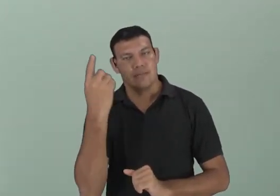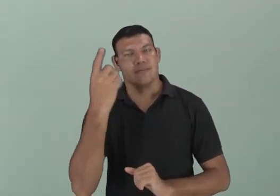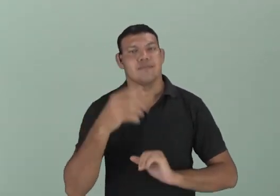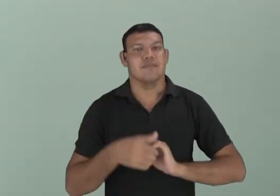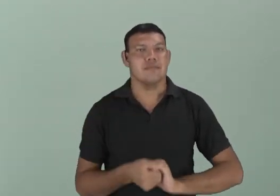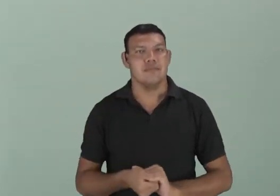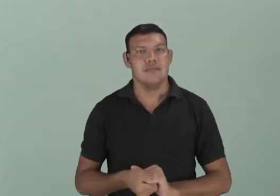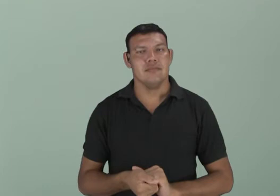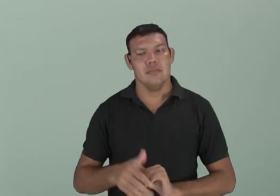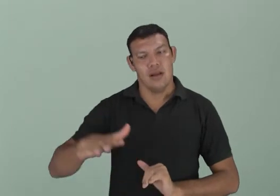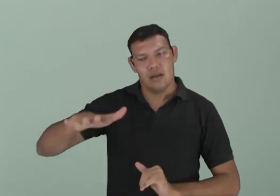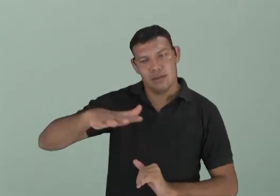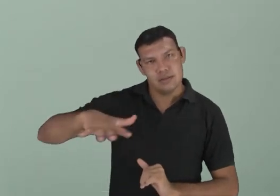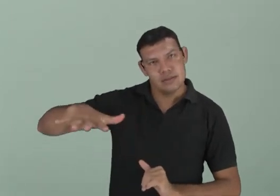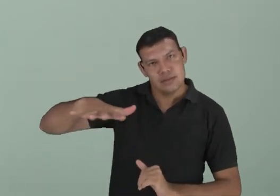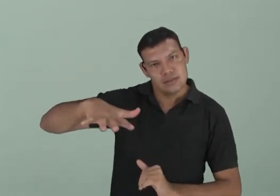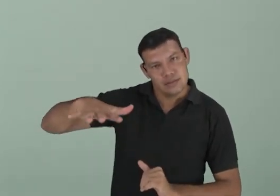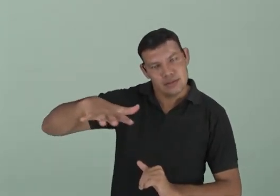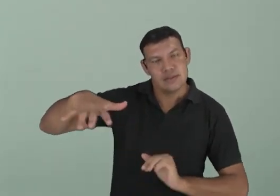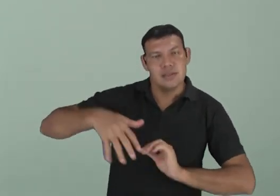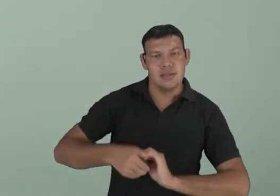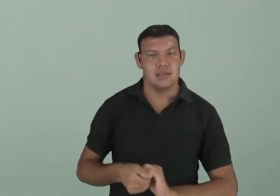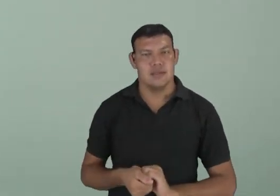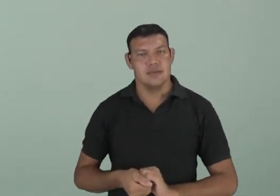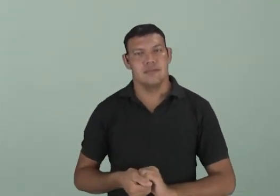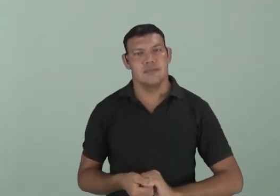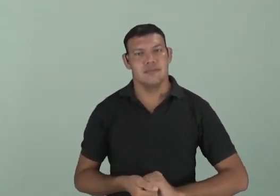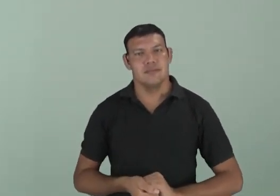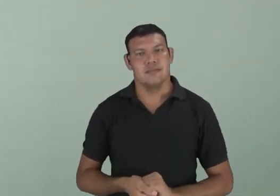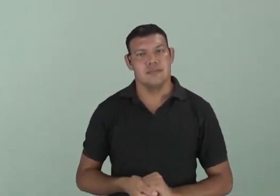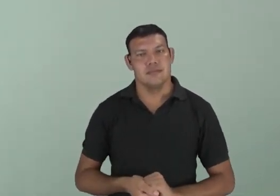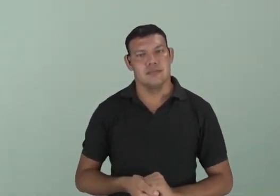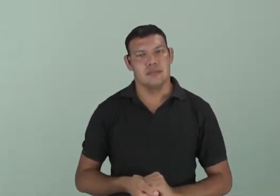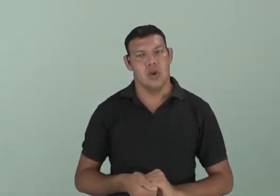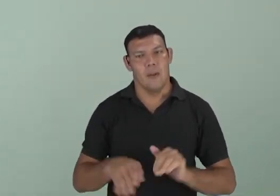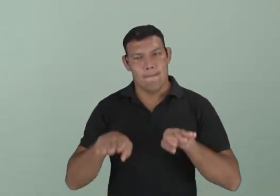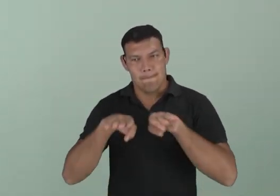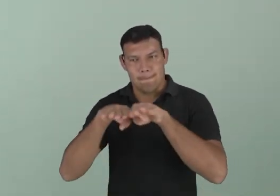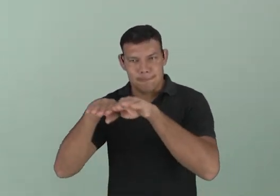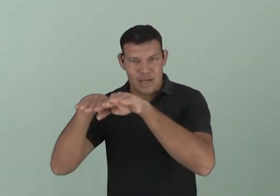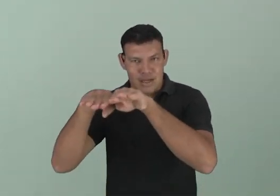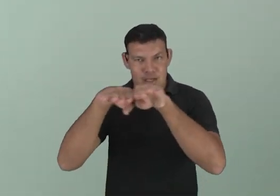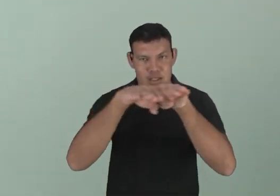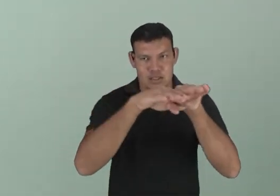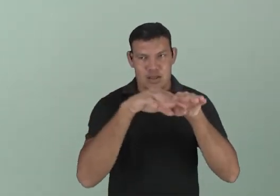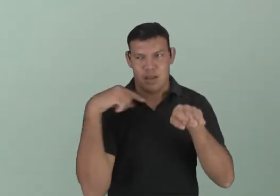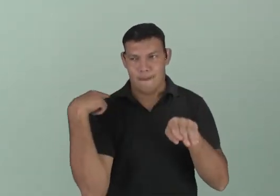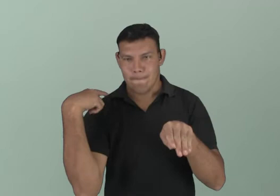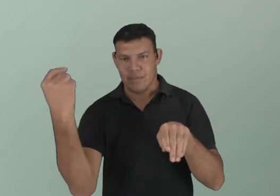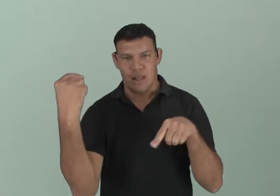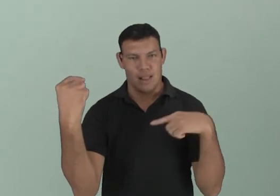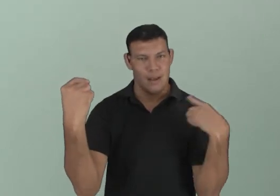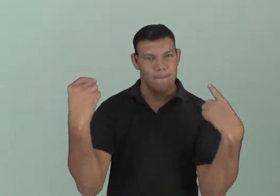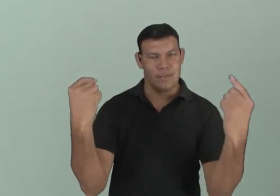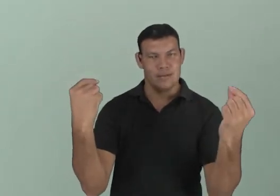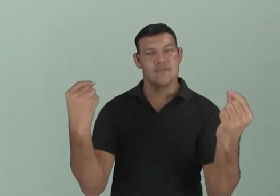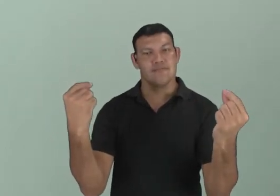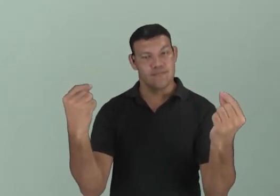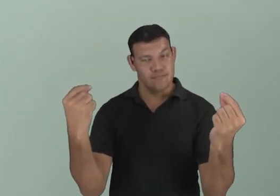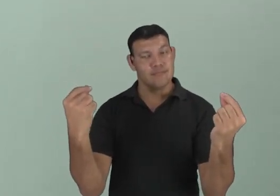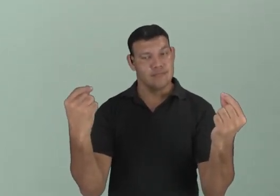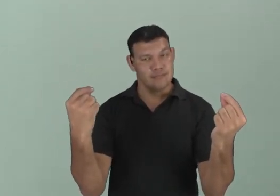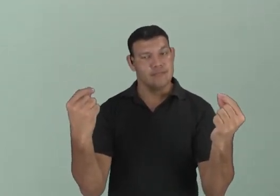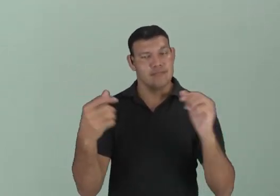órbitas. As áreas, ele vai dizer que as áreas eram iguais, porque a velocidade do planeta ela depende